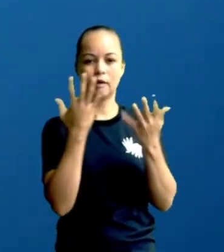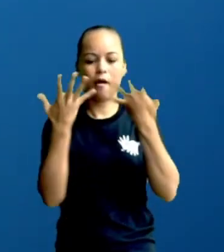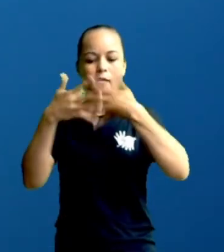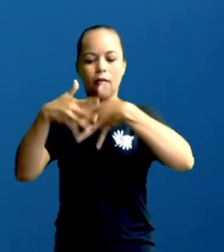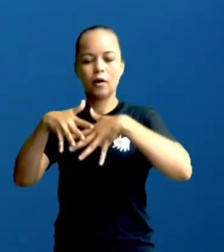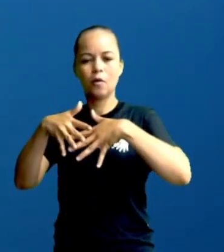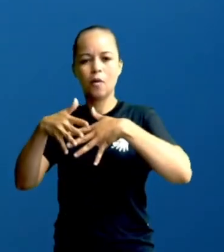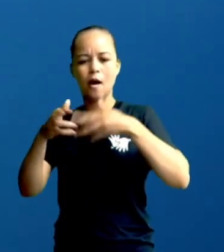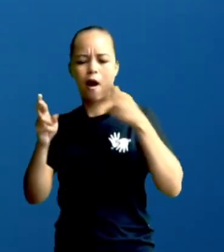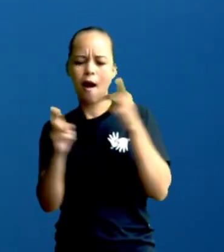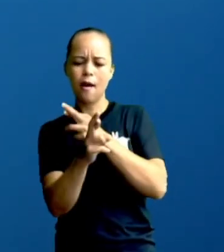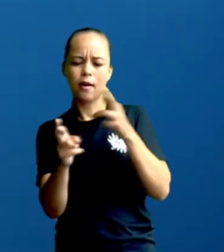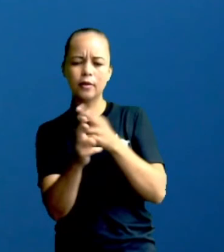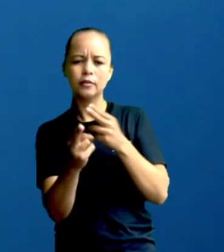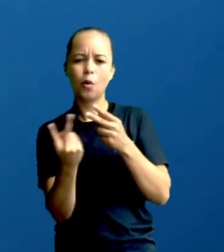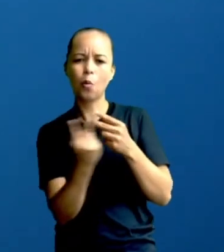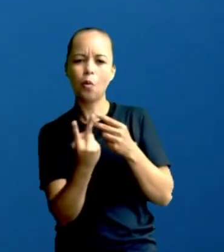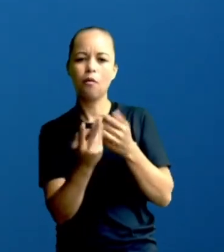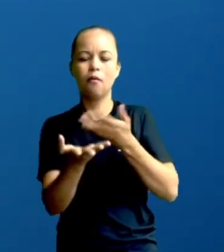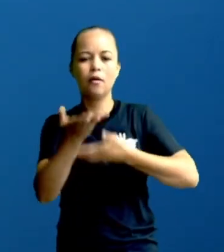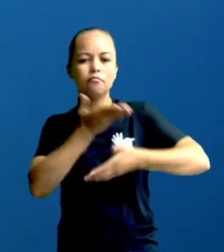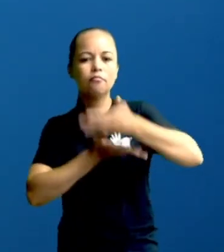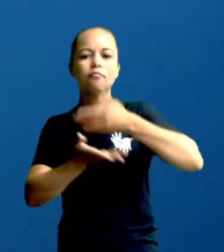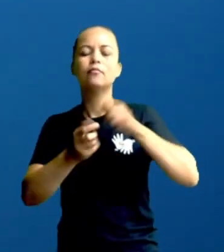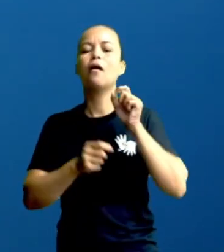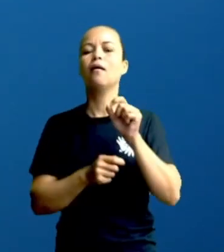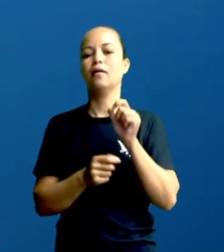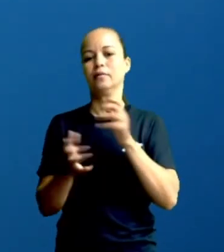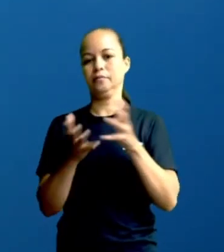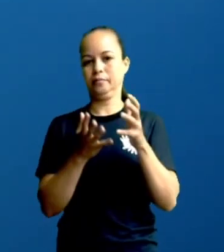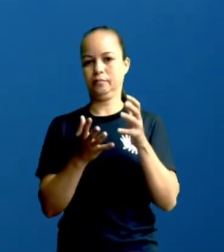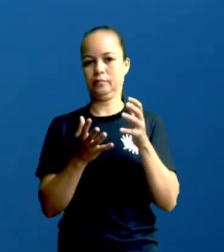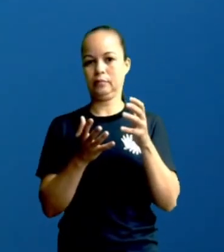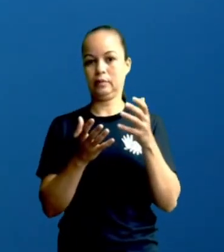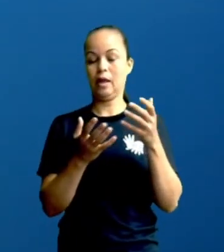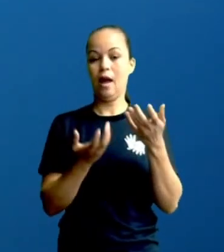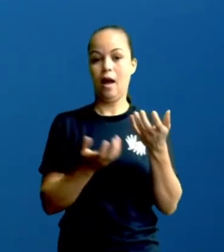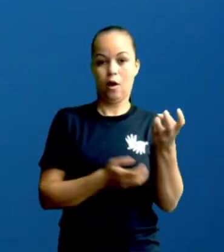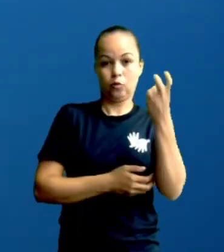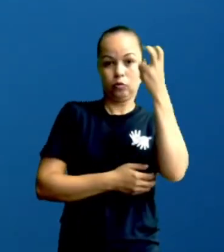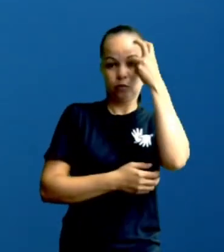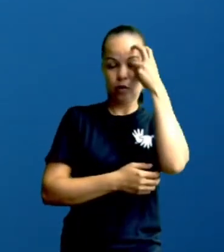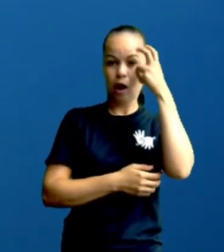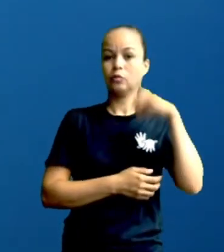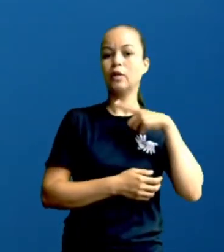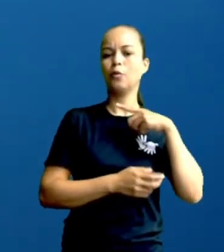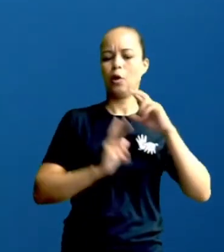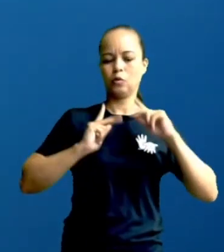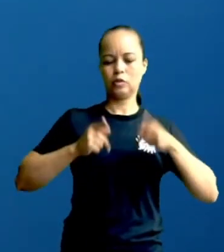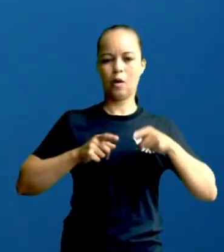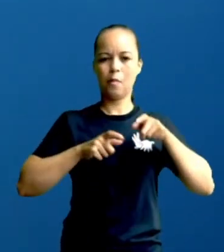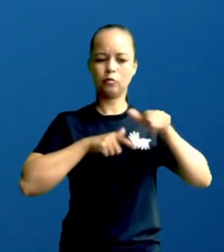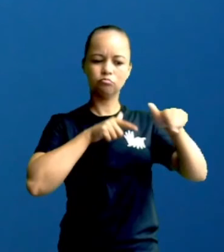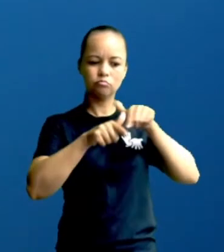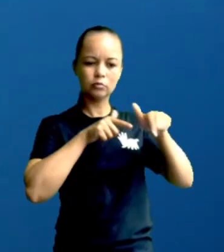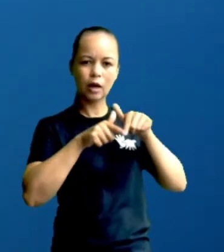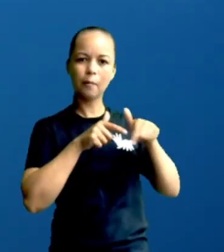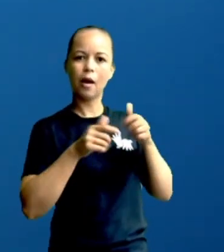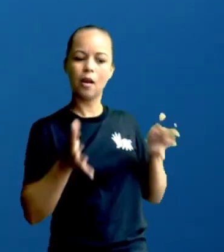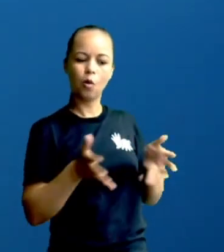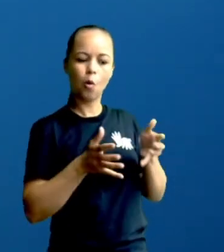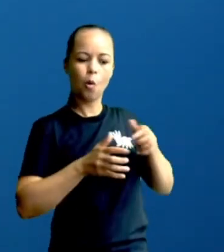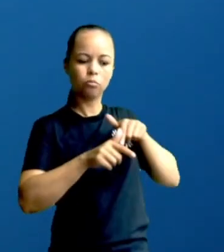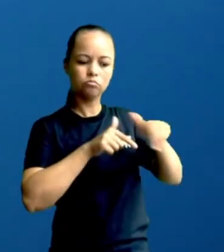qual é a relação que ela tem. Lembra que a cultural ela tem aqueles aspectos humanizados, ou seja, tem a influência